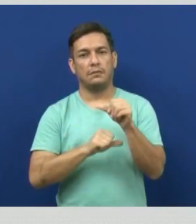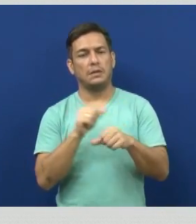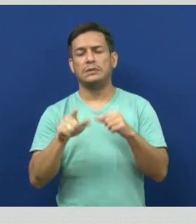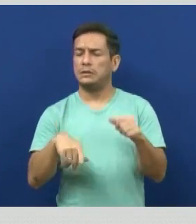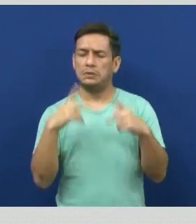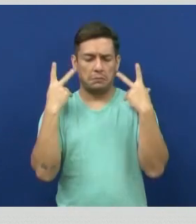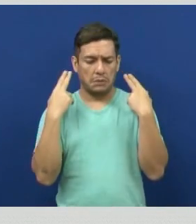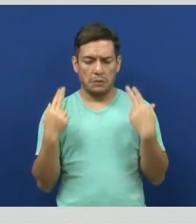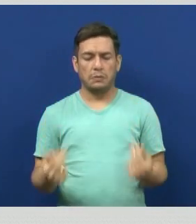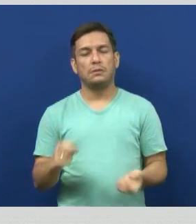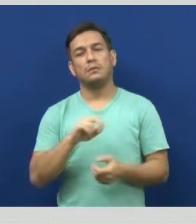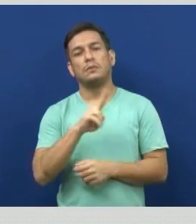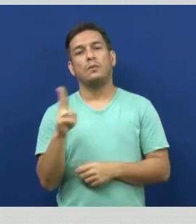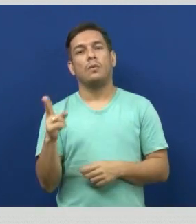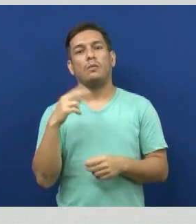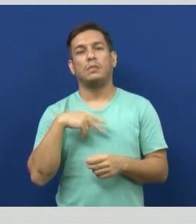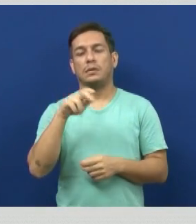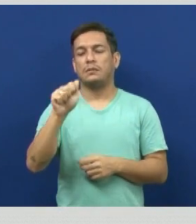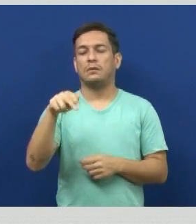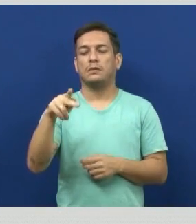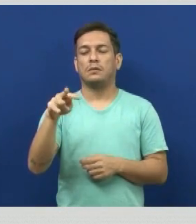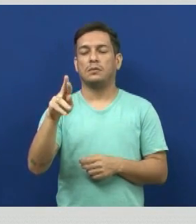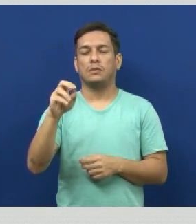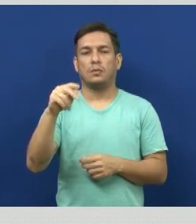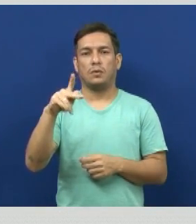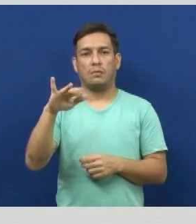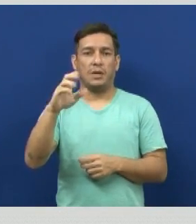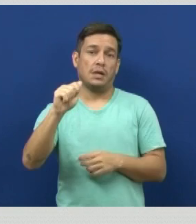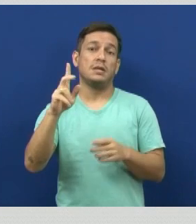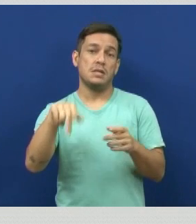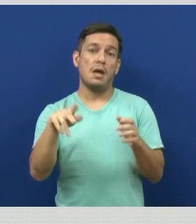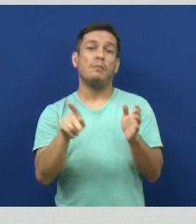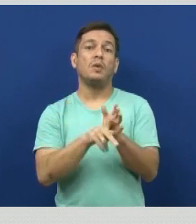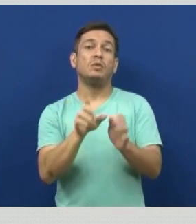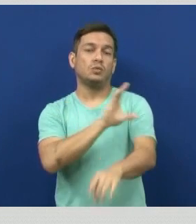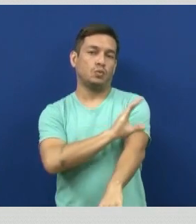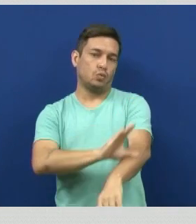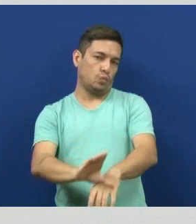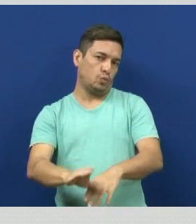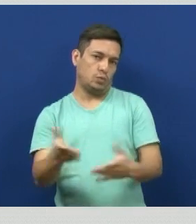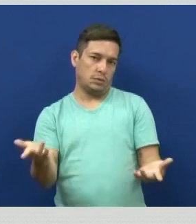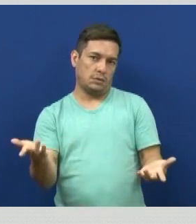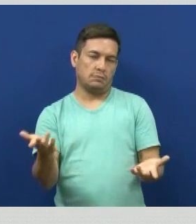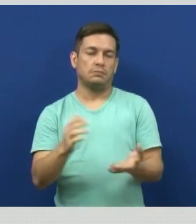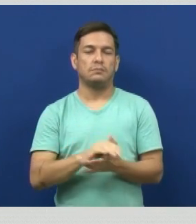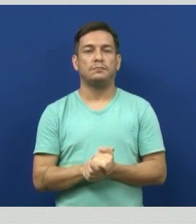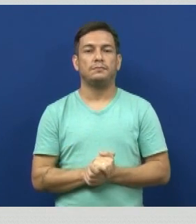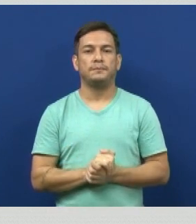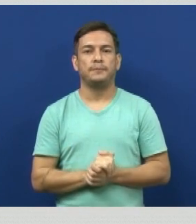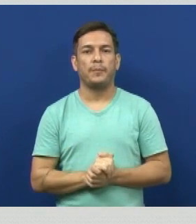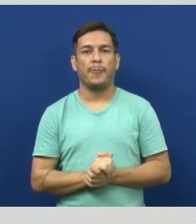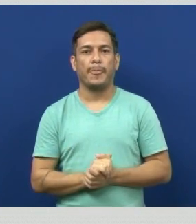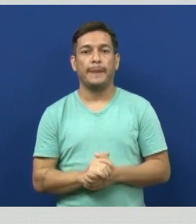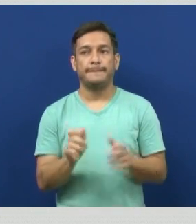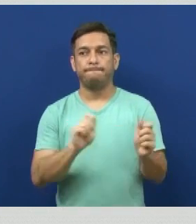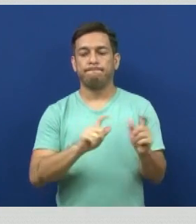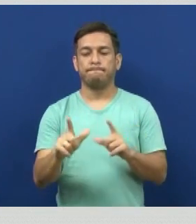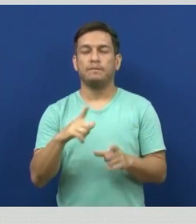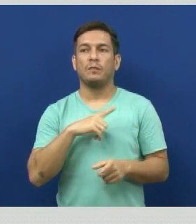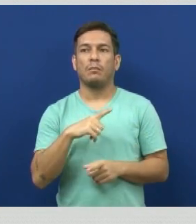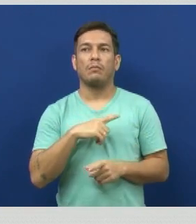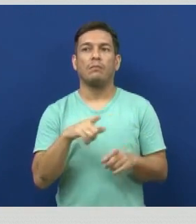ordem natural ou de ordem antrópica, de ordem cultural, movidas pelo ser humano. No slide tem